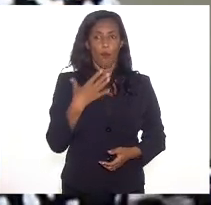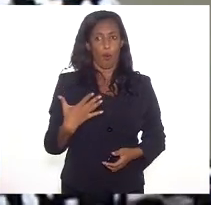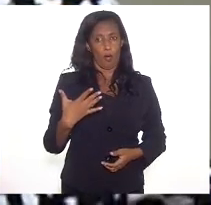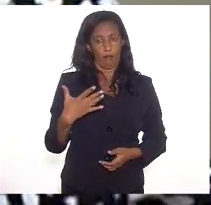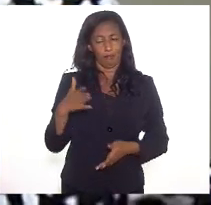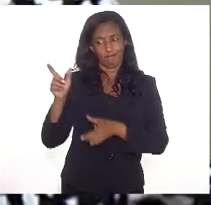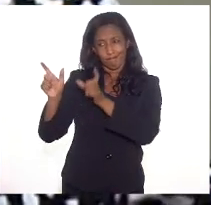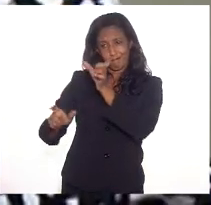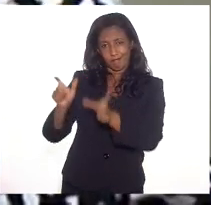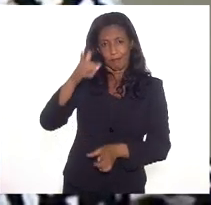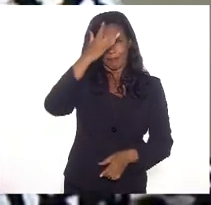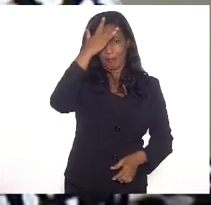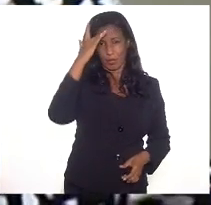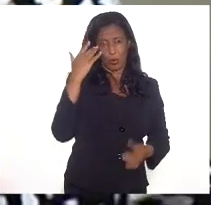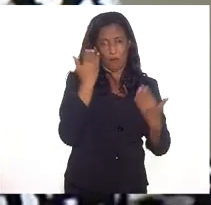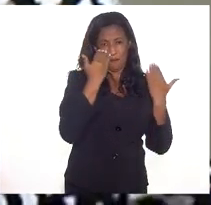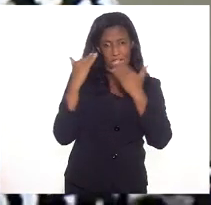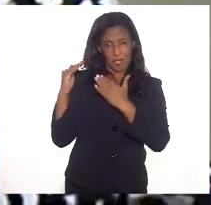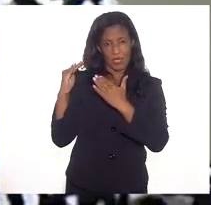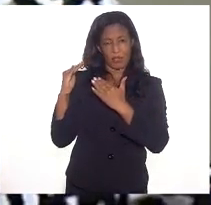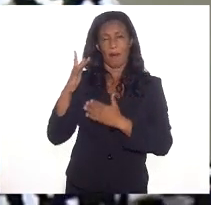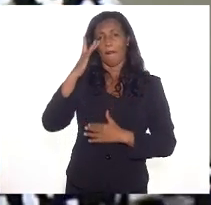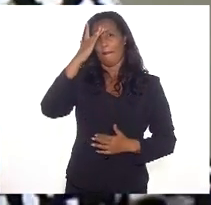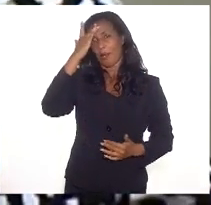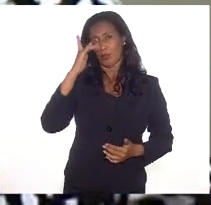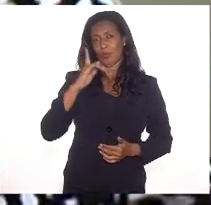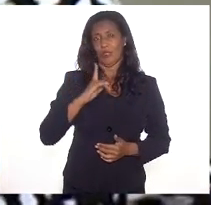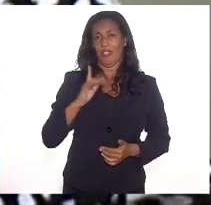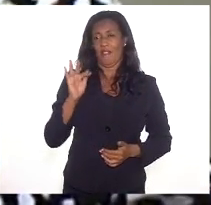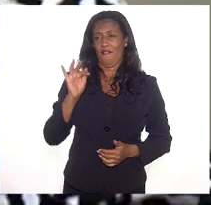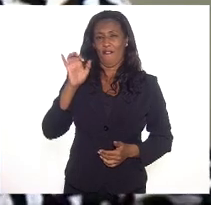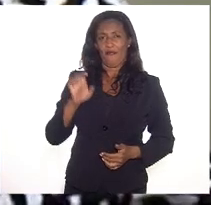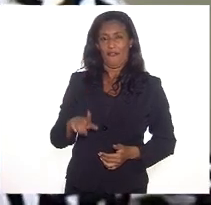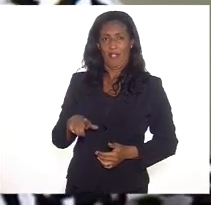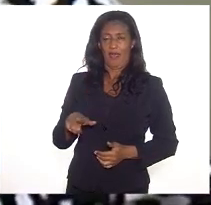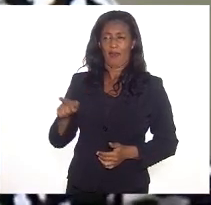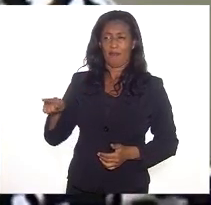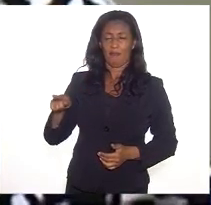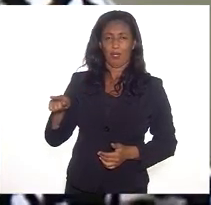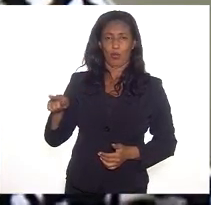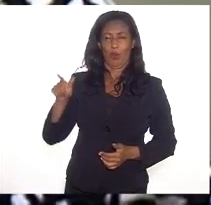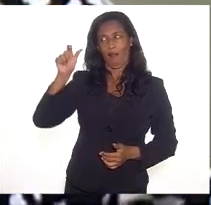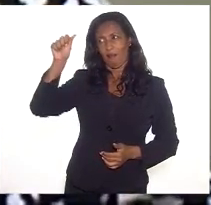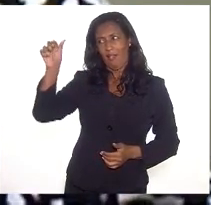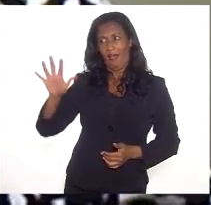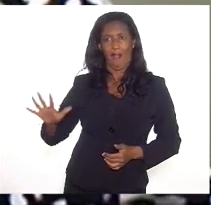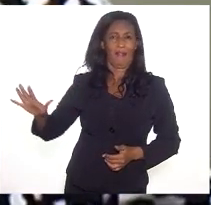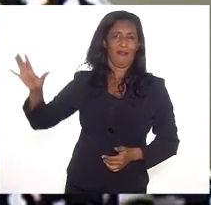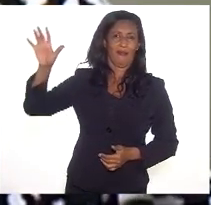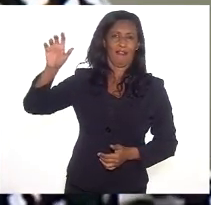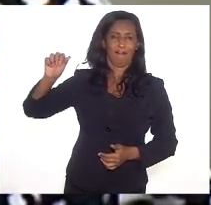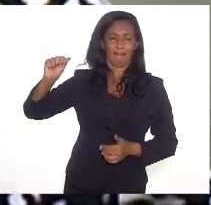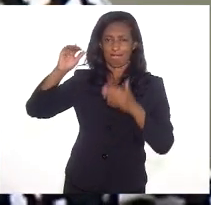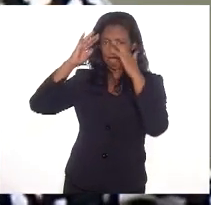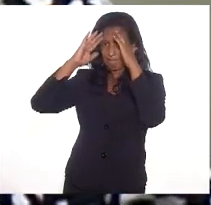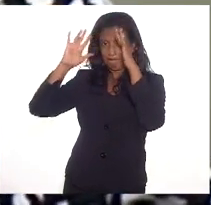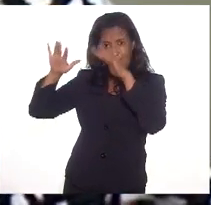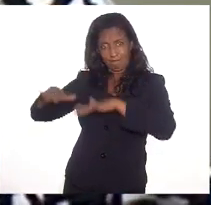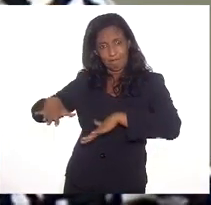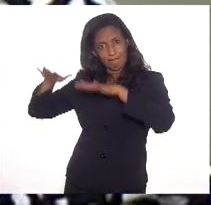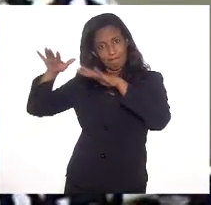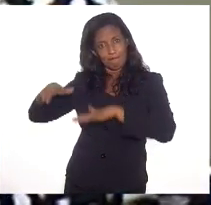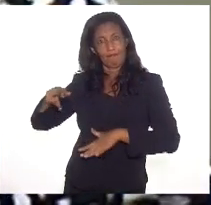são aquelas que professam as religiões de matriz africana, mas também acho que a